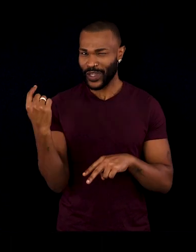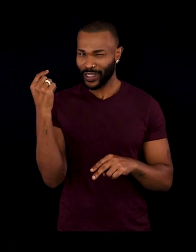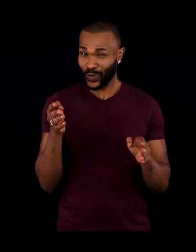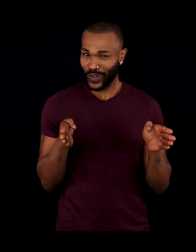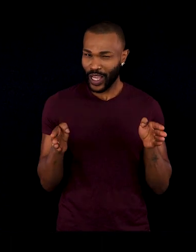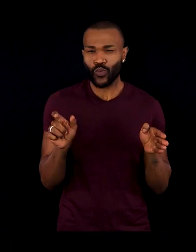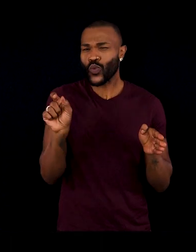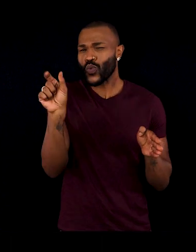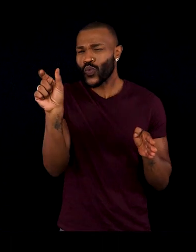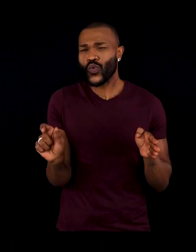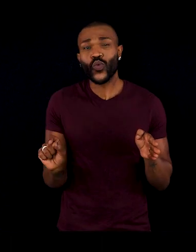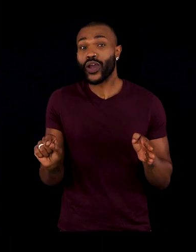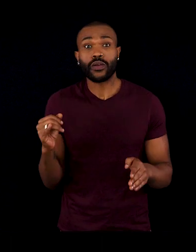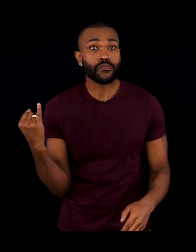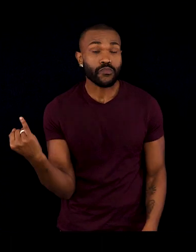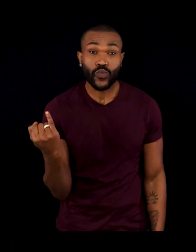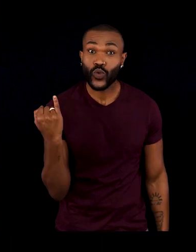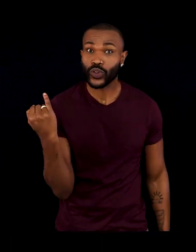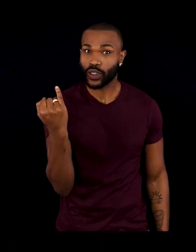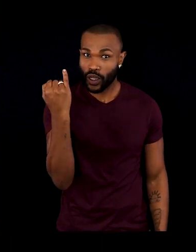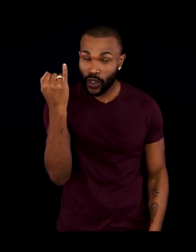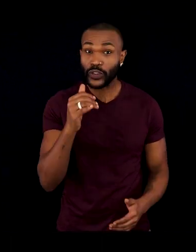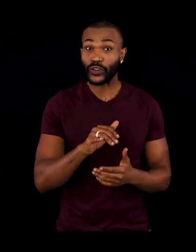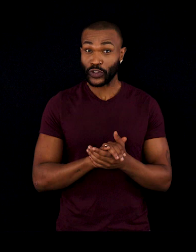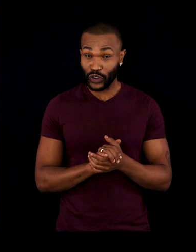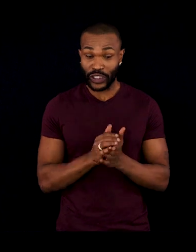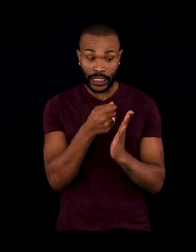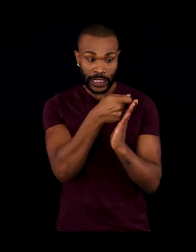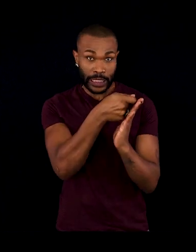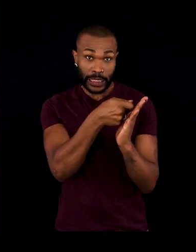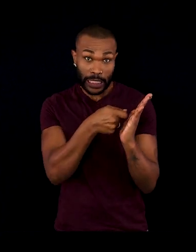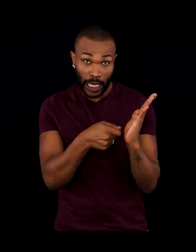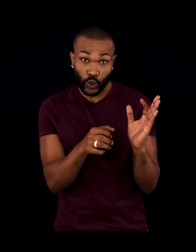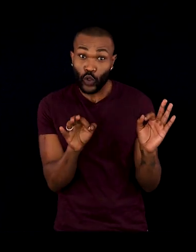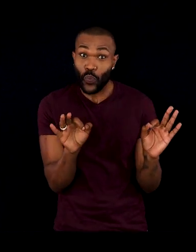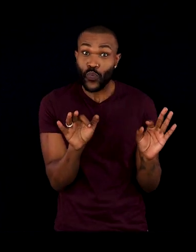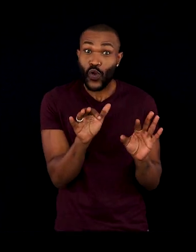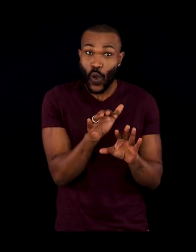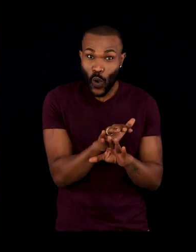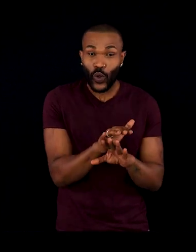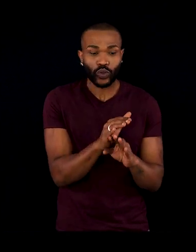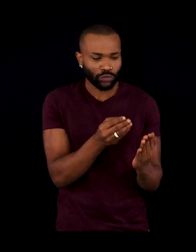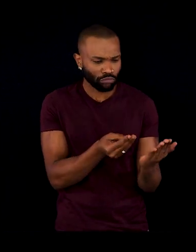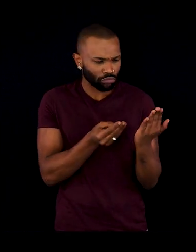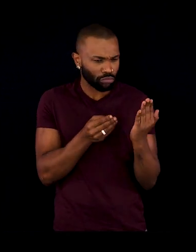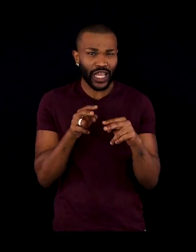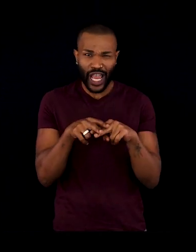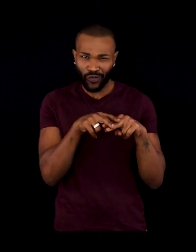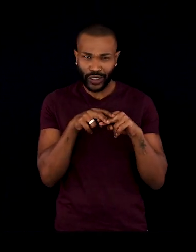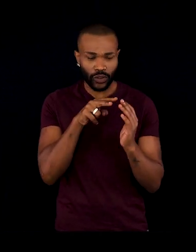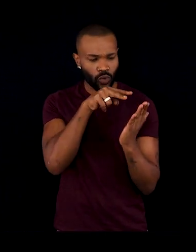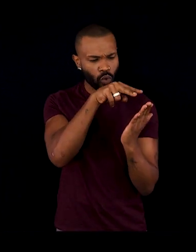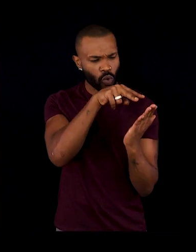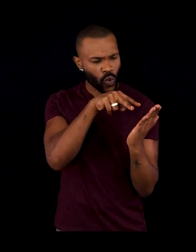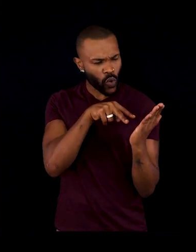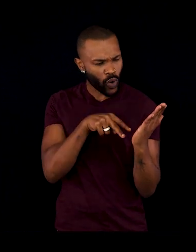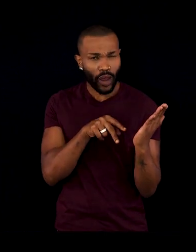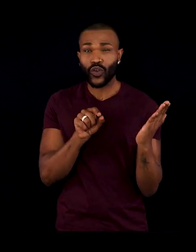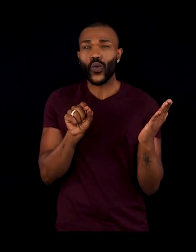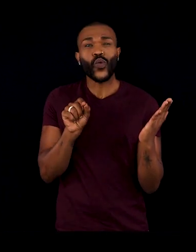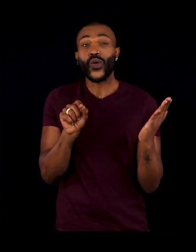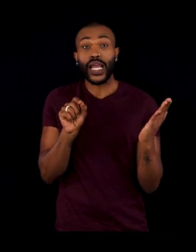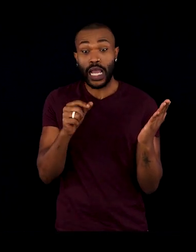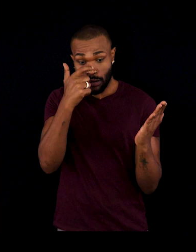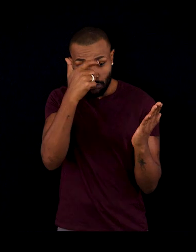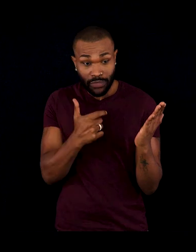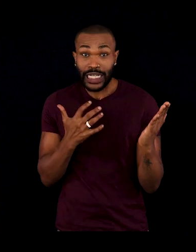a figura do revisor era uma figura importantíssima. Depois que o texto vinha da redação, o revisor olhava e muitas vezes